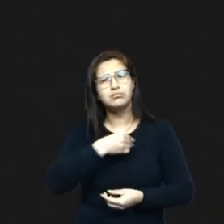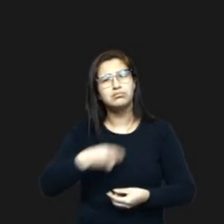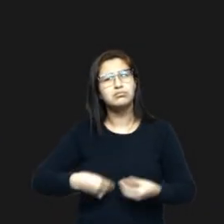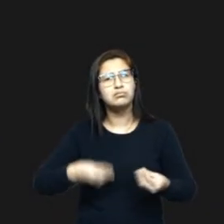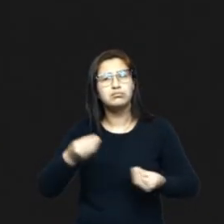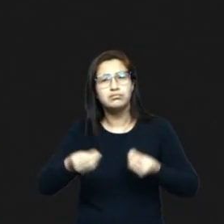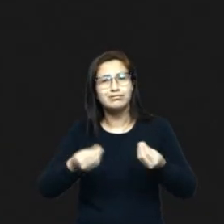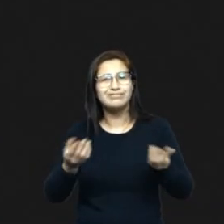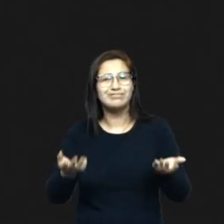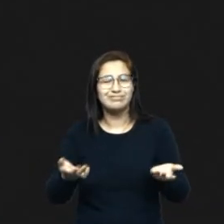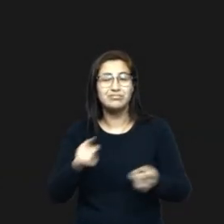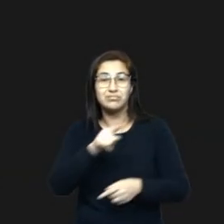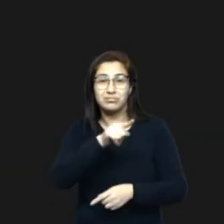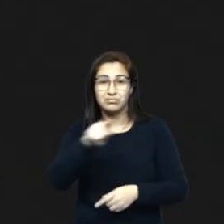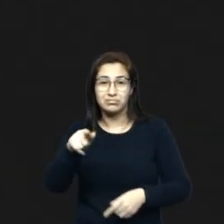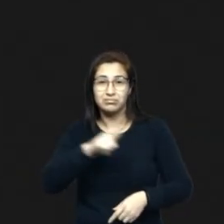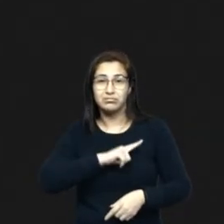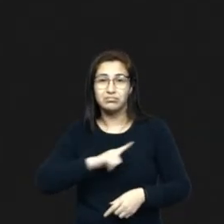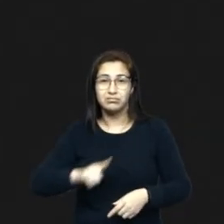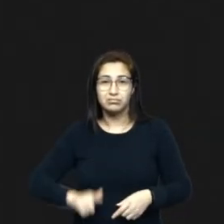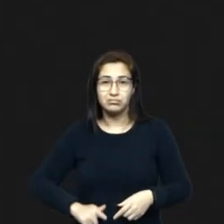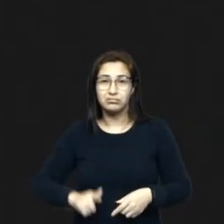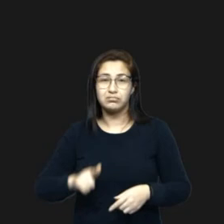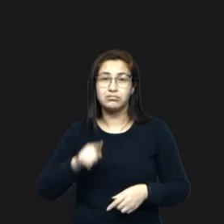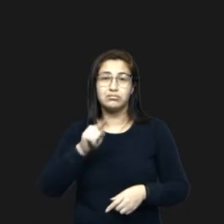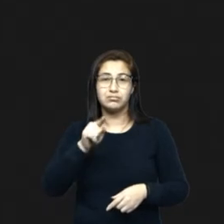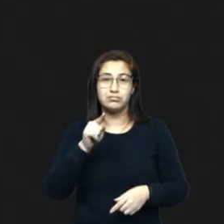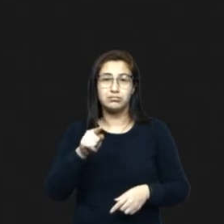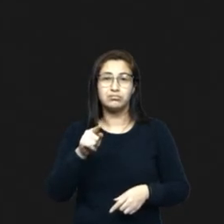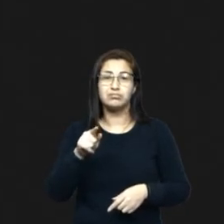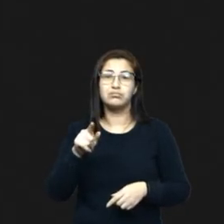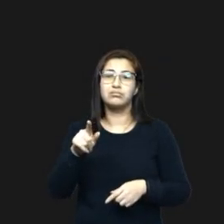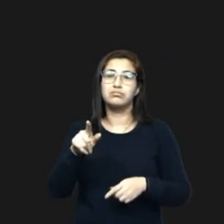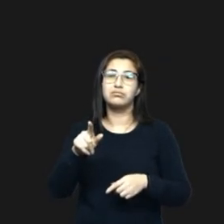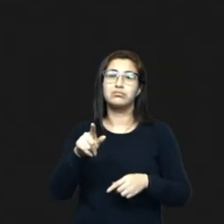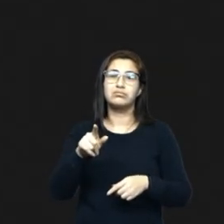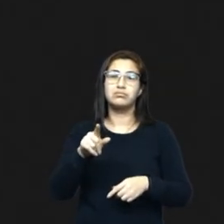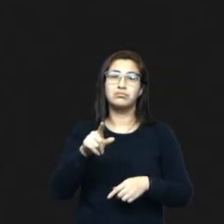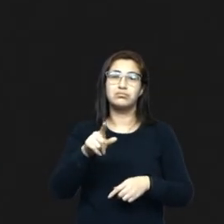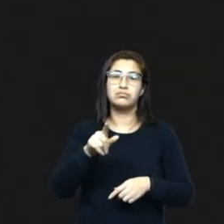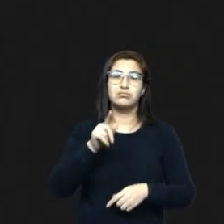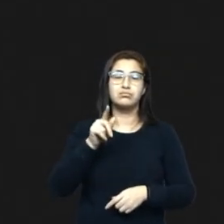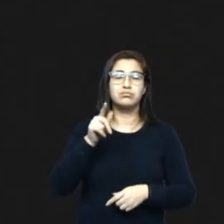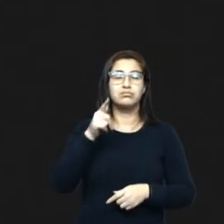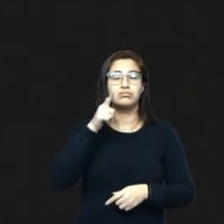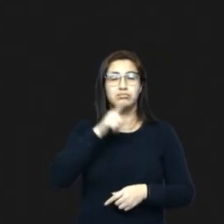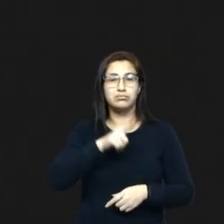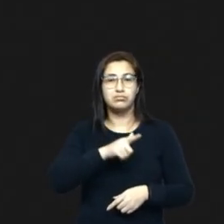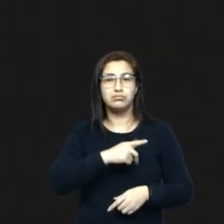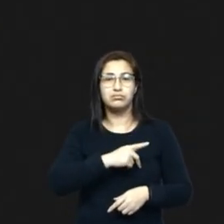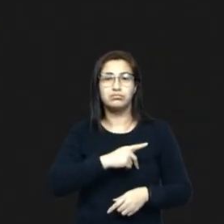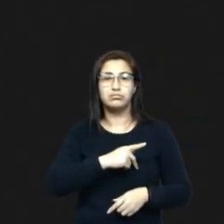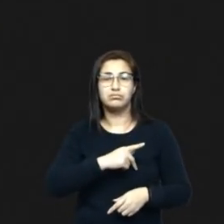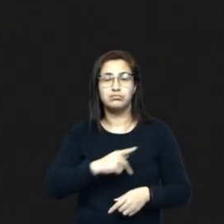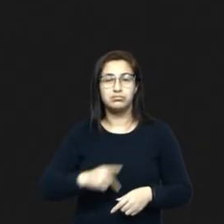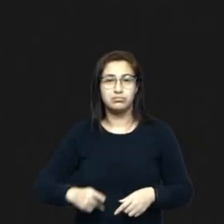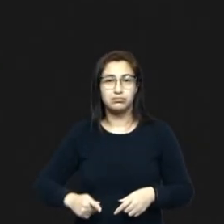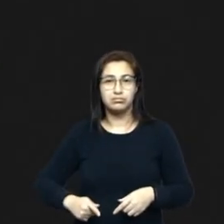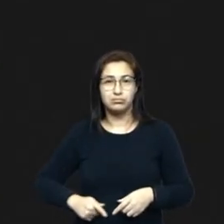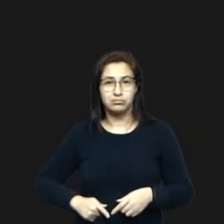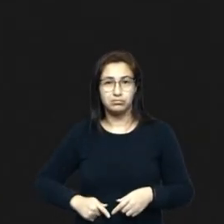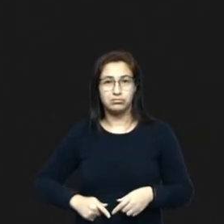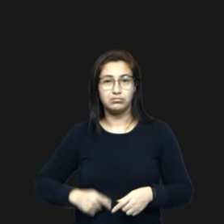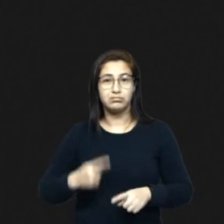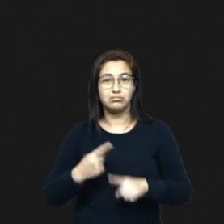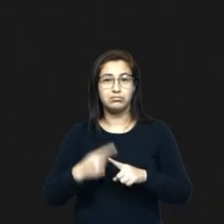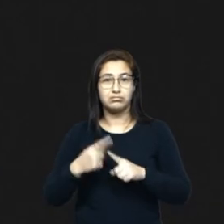Governadores, muitos dos senhores aí se elegeram à sombra do presidente Jair Messias Bolsonaro. Colocavam o dedo no peito no período político e falavam: